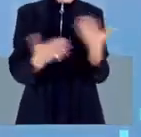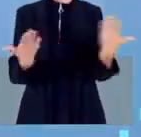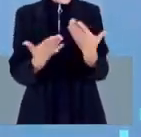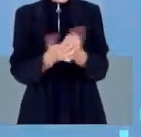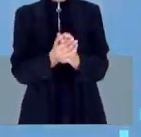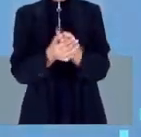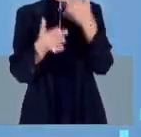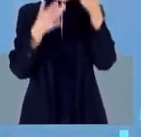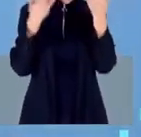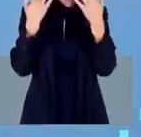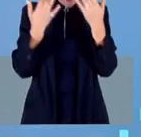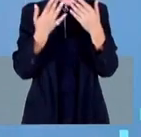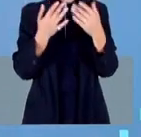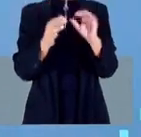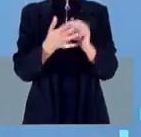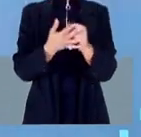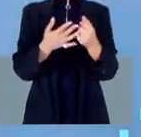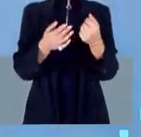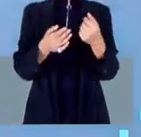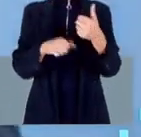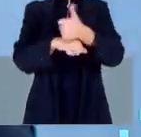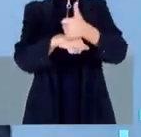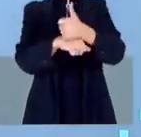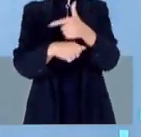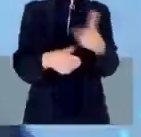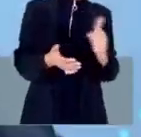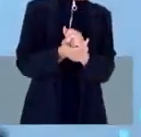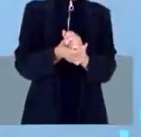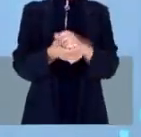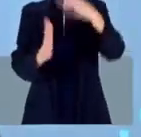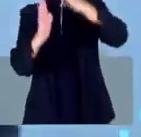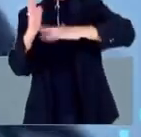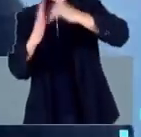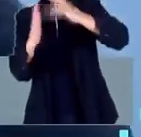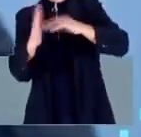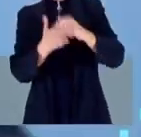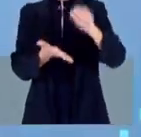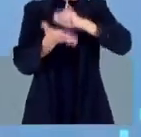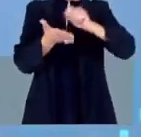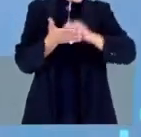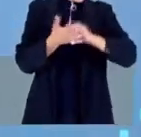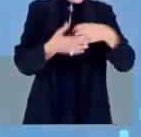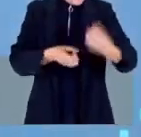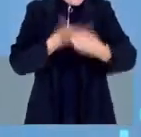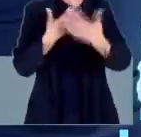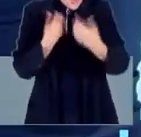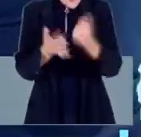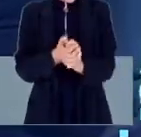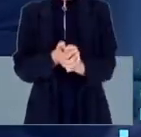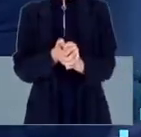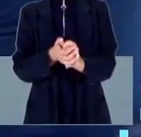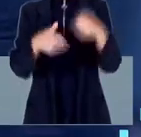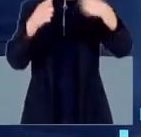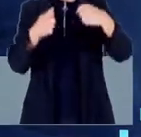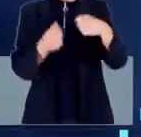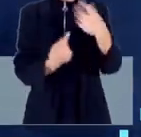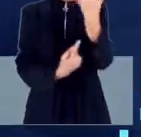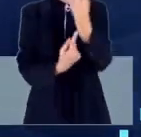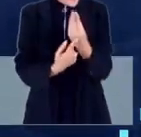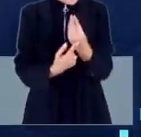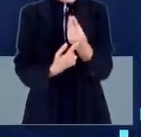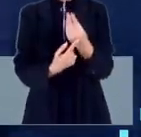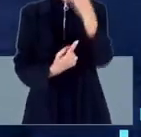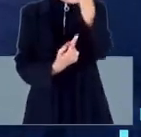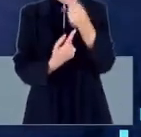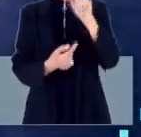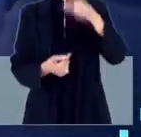é por teatro amador é para o pintor é para o escritor é pro poeta então é preciso levar arte porque a arte é vida